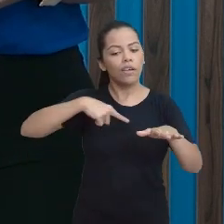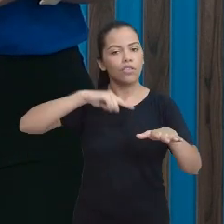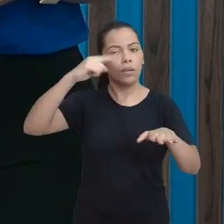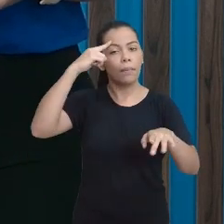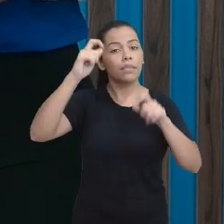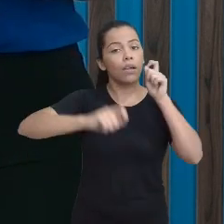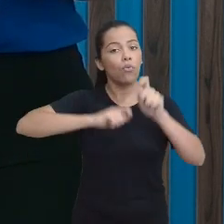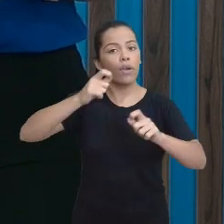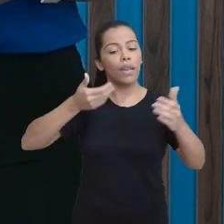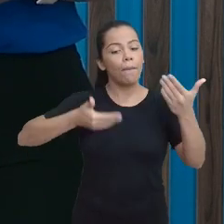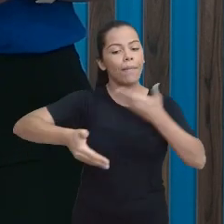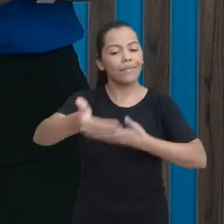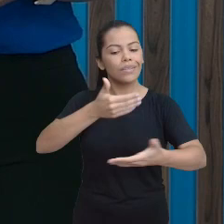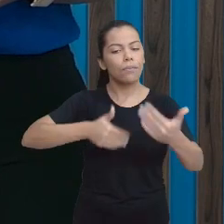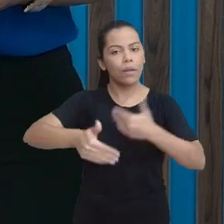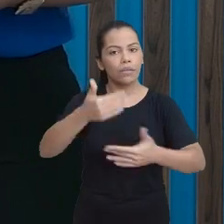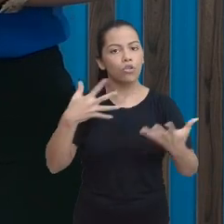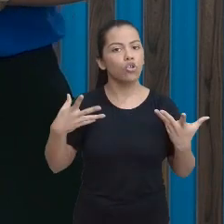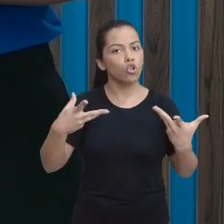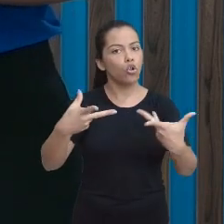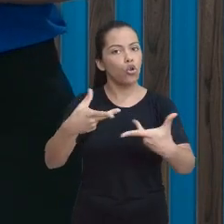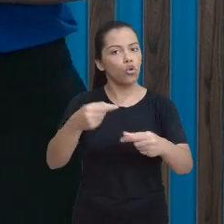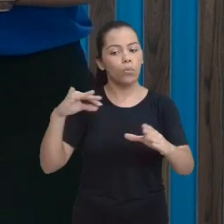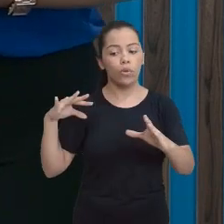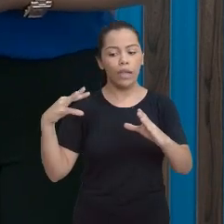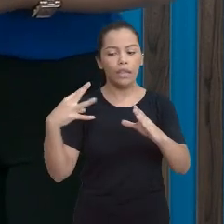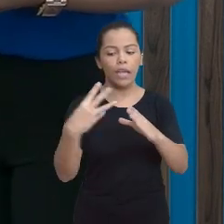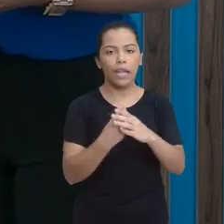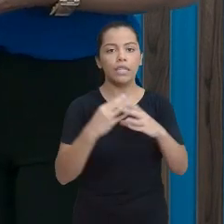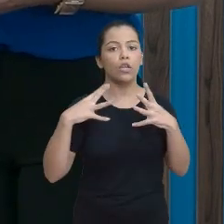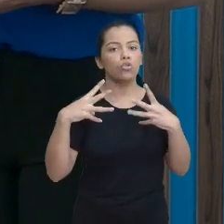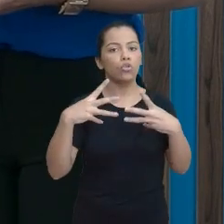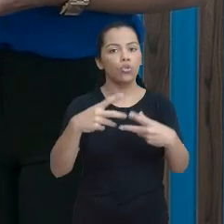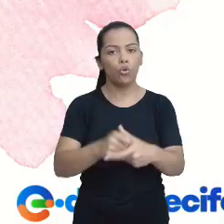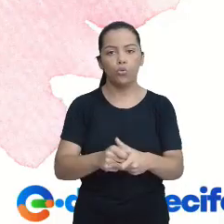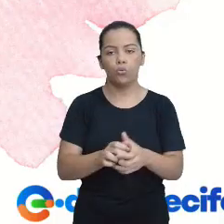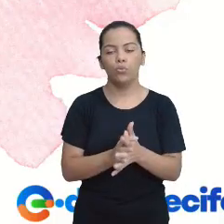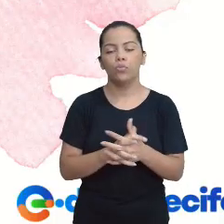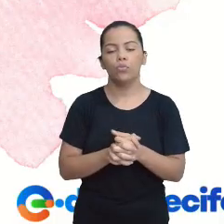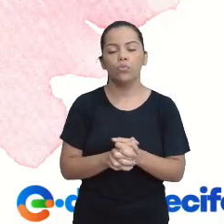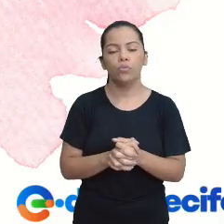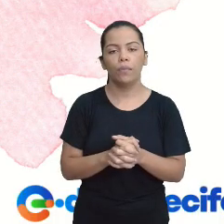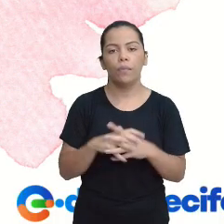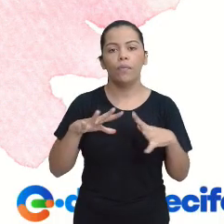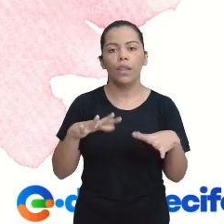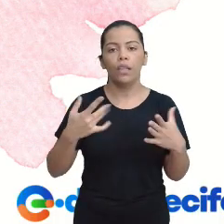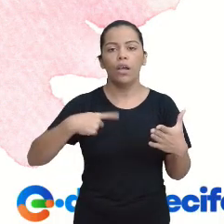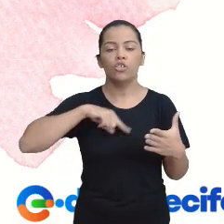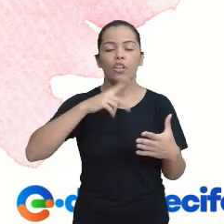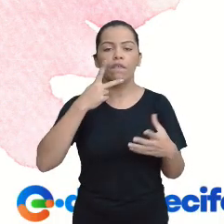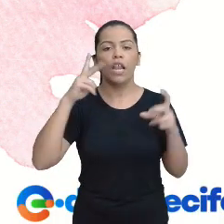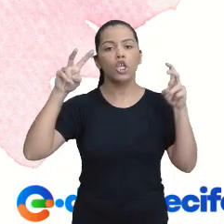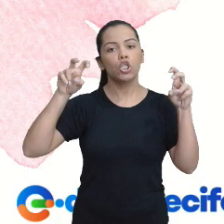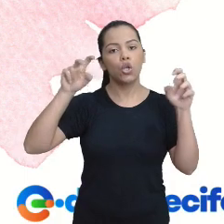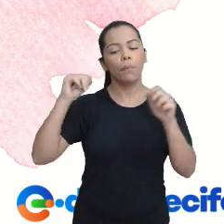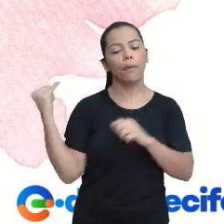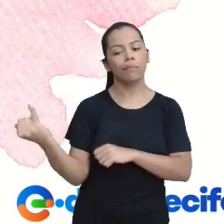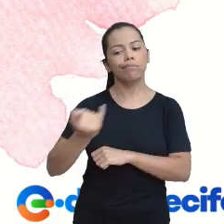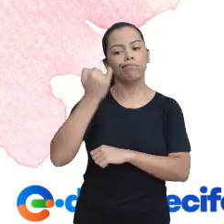de todos, na integração de todos. E aí a gente fala da importância